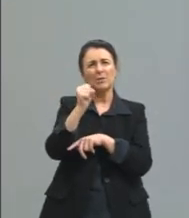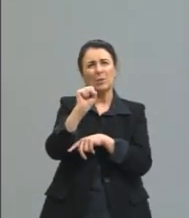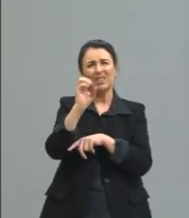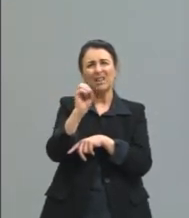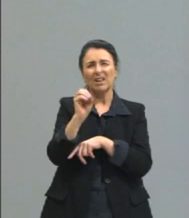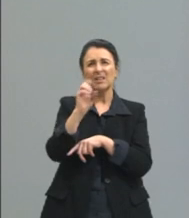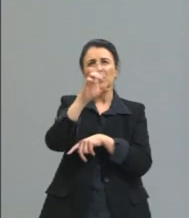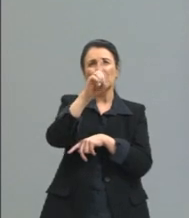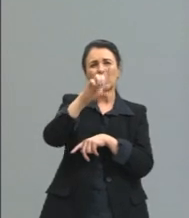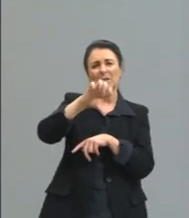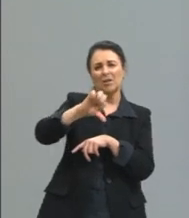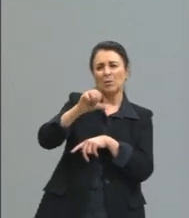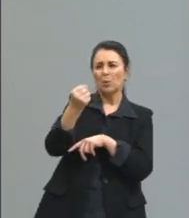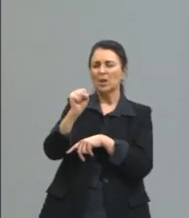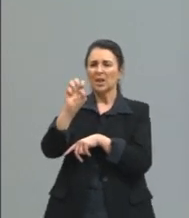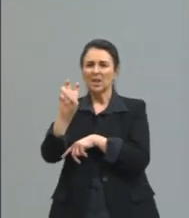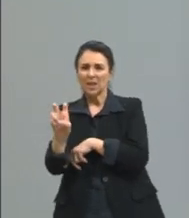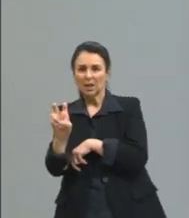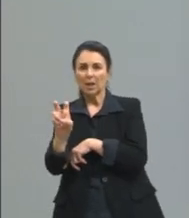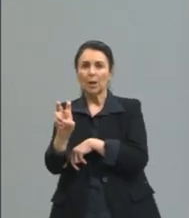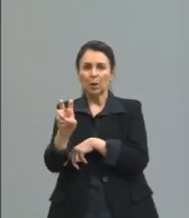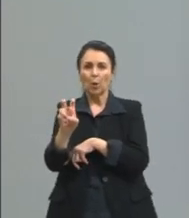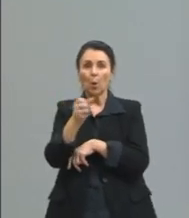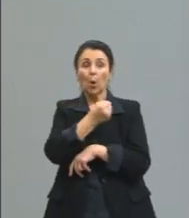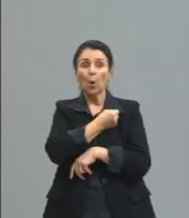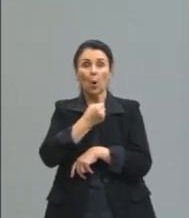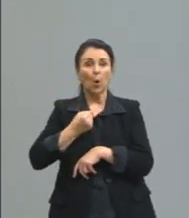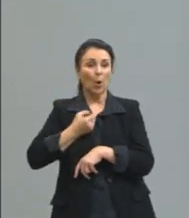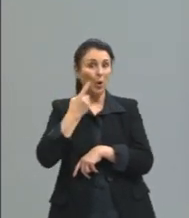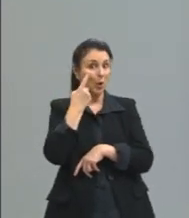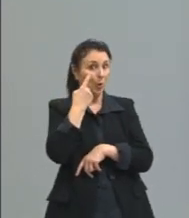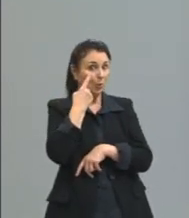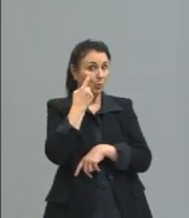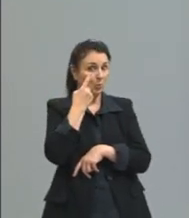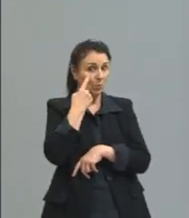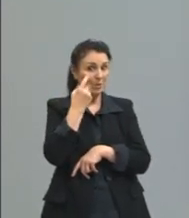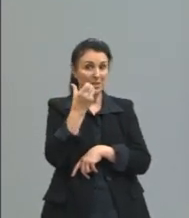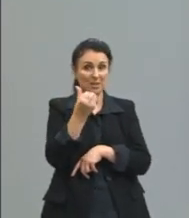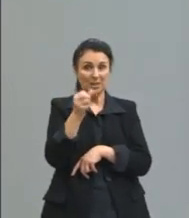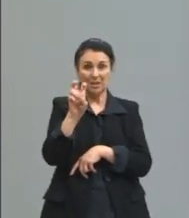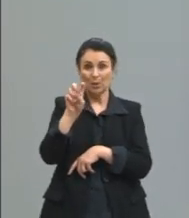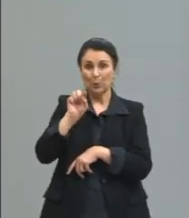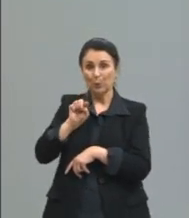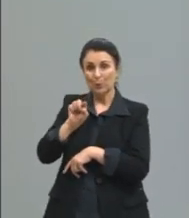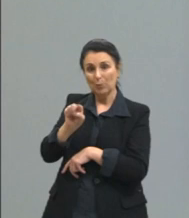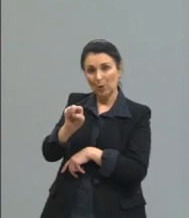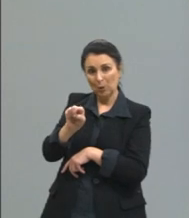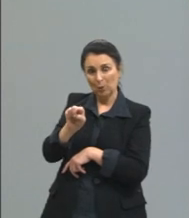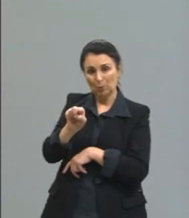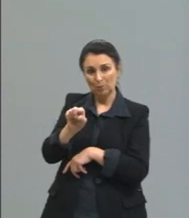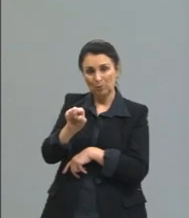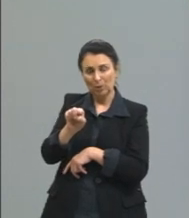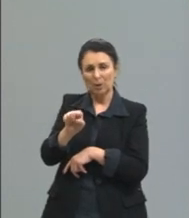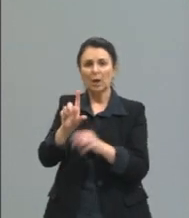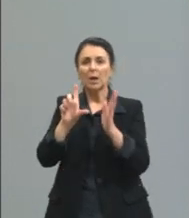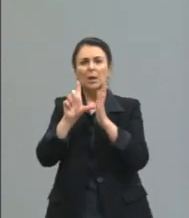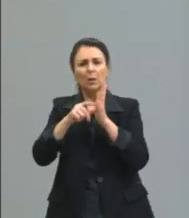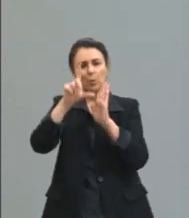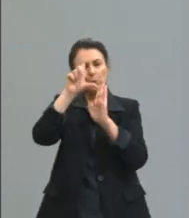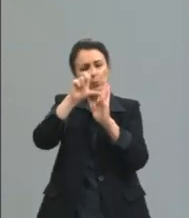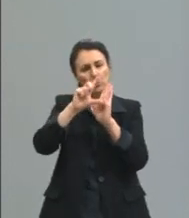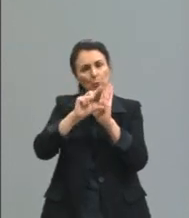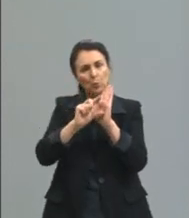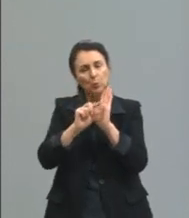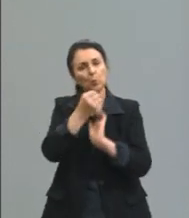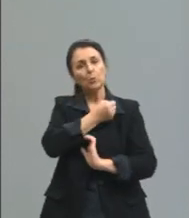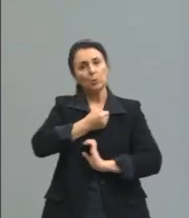85, os casos ali bem altos, cerca de 65 mil casos. E aí depois o declínio bem